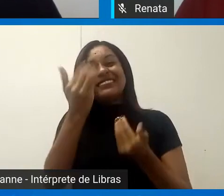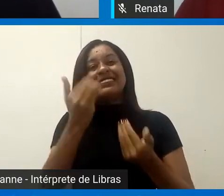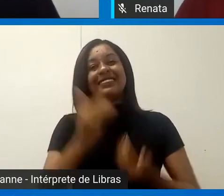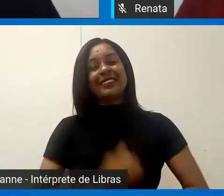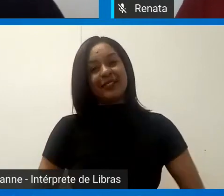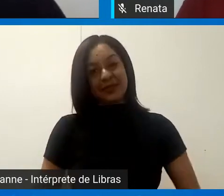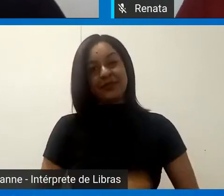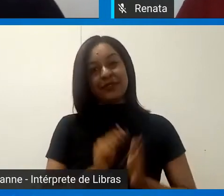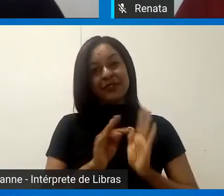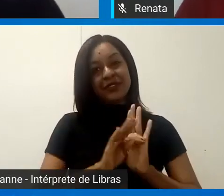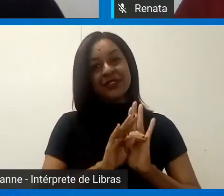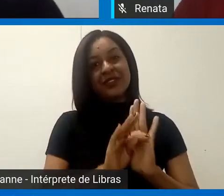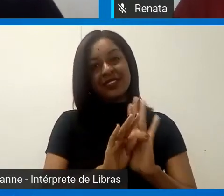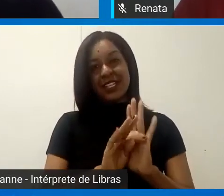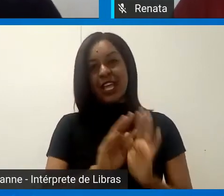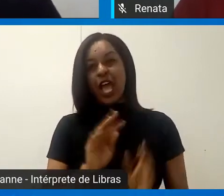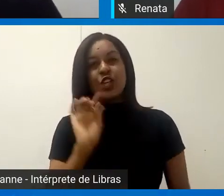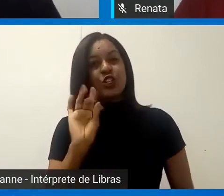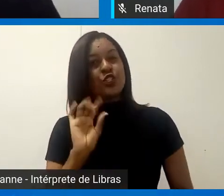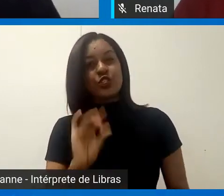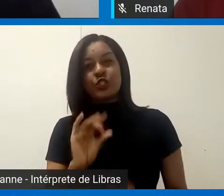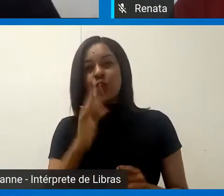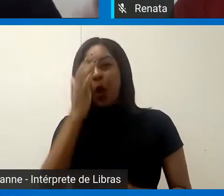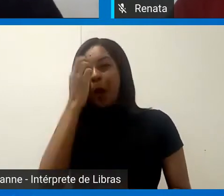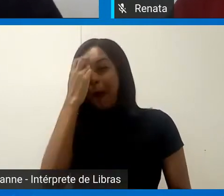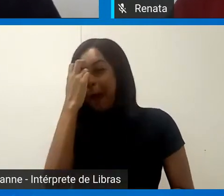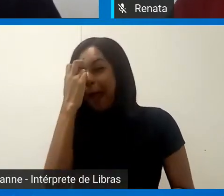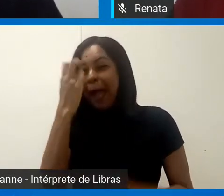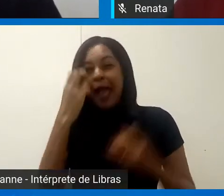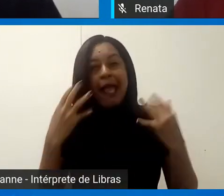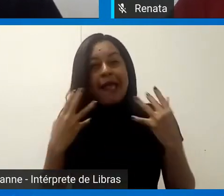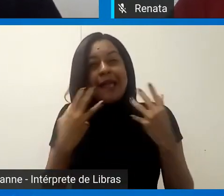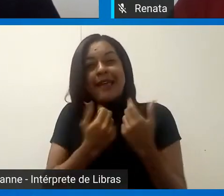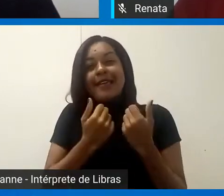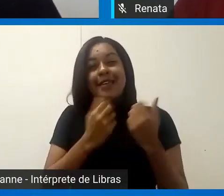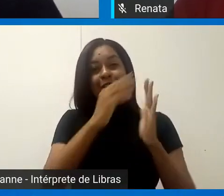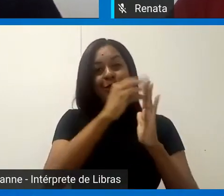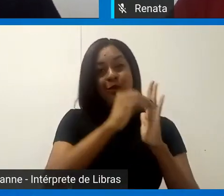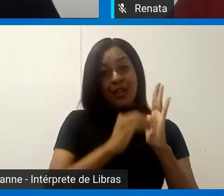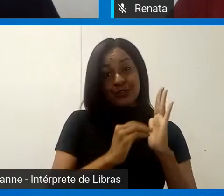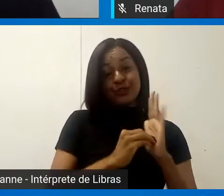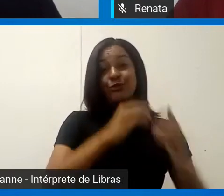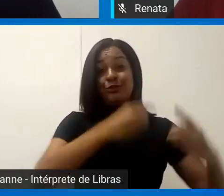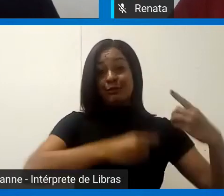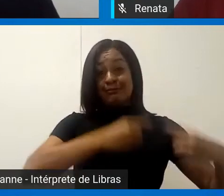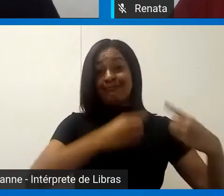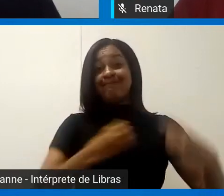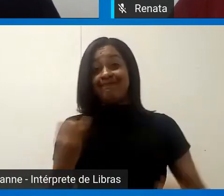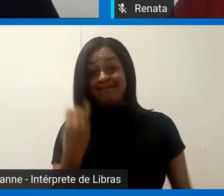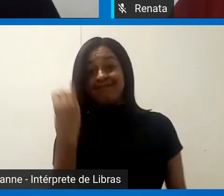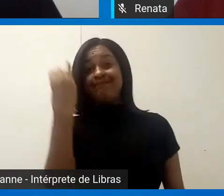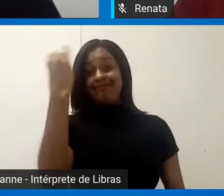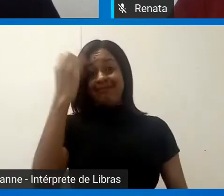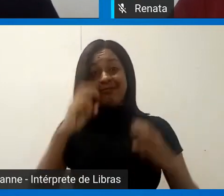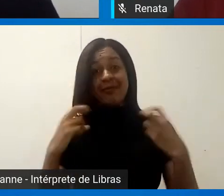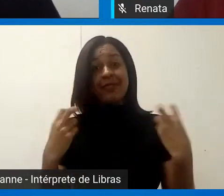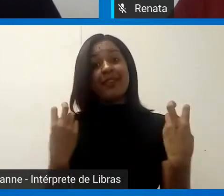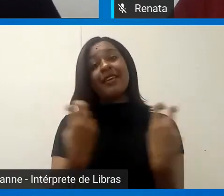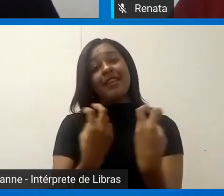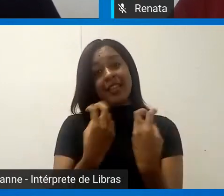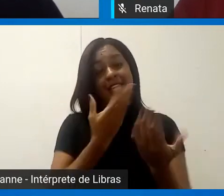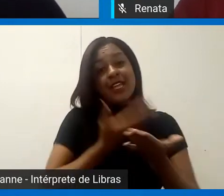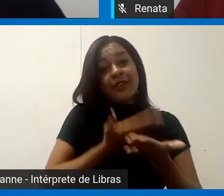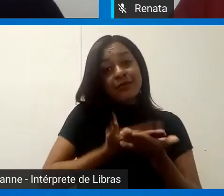a gente Fera na área para discutir um assunto tão importante uma mesa que vai trabalhar tecnologias da informação e da comunicação